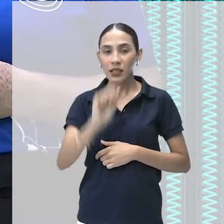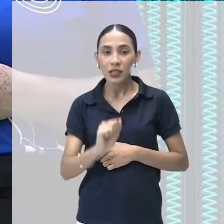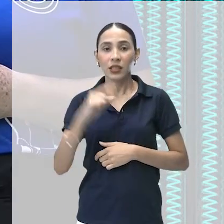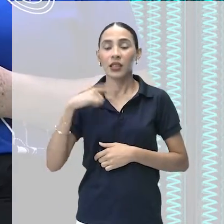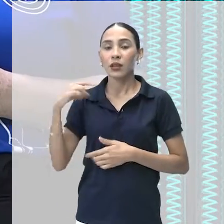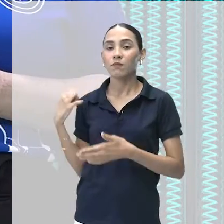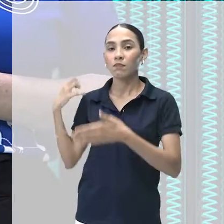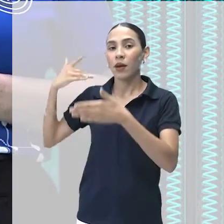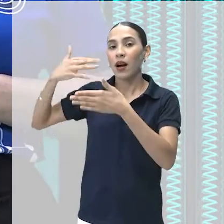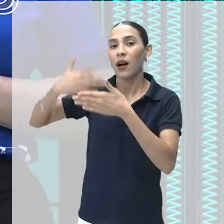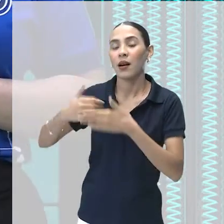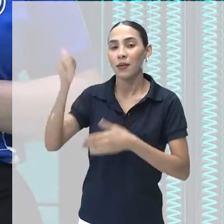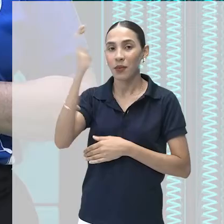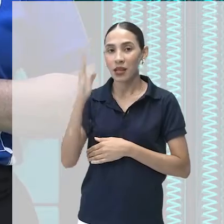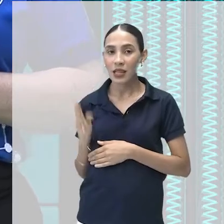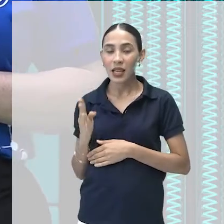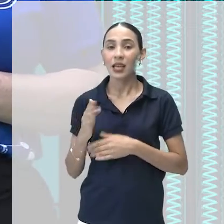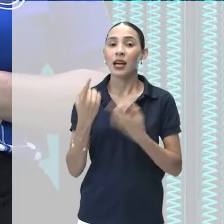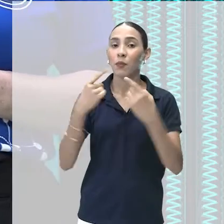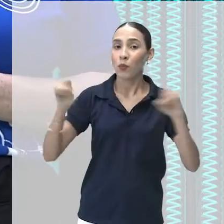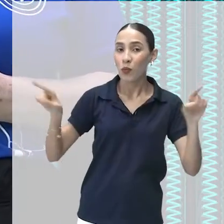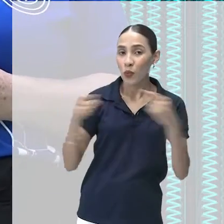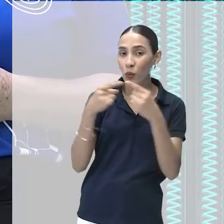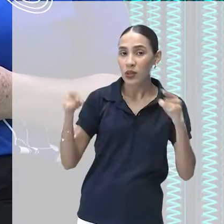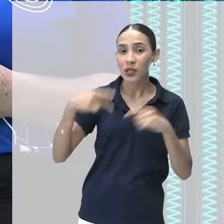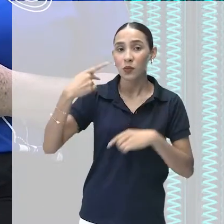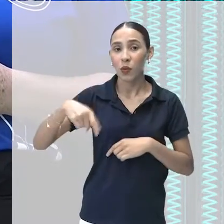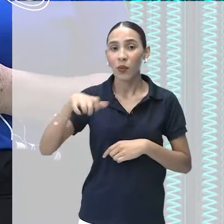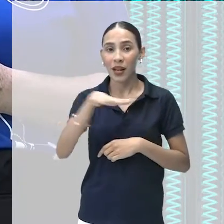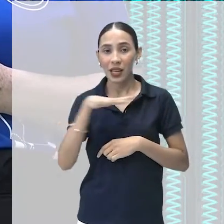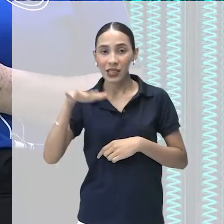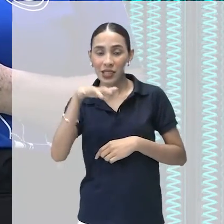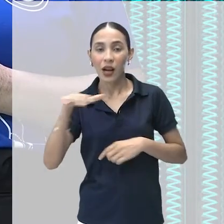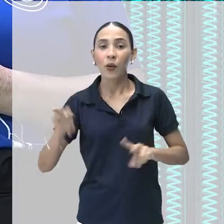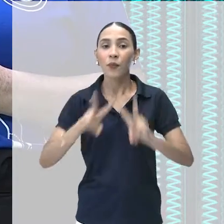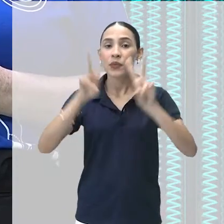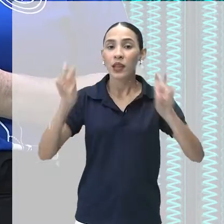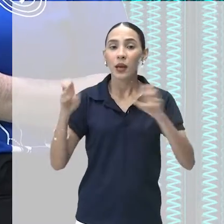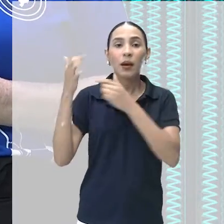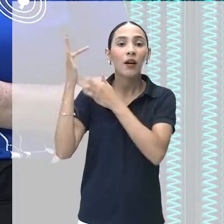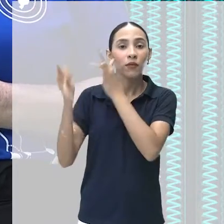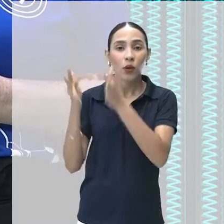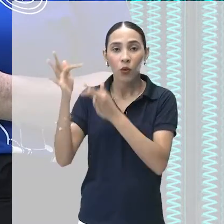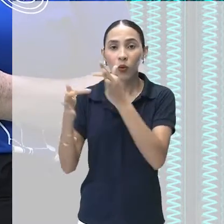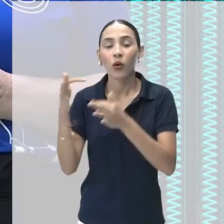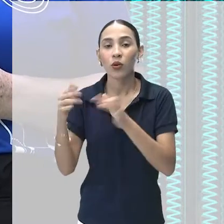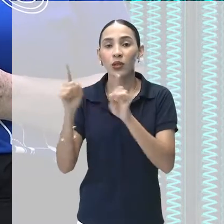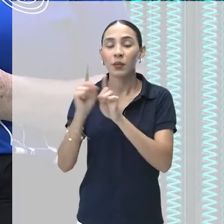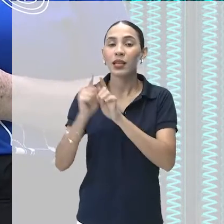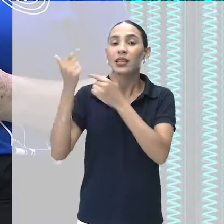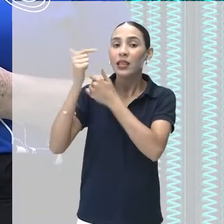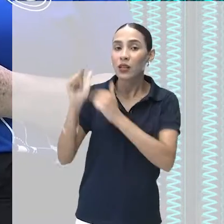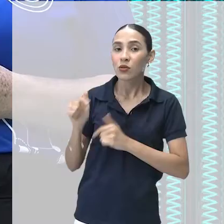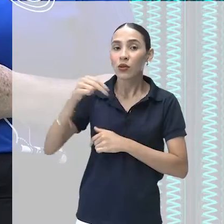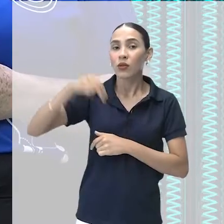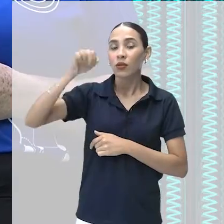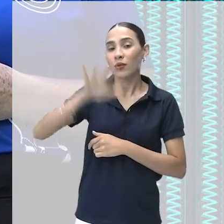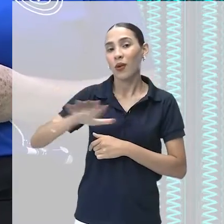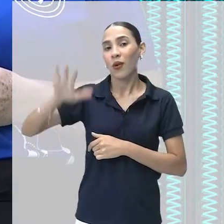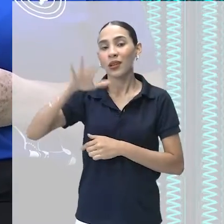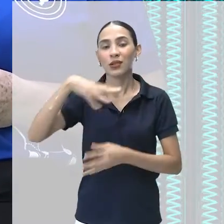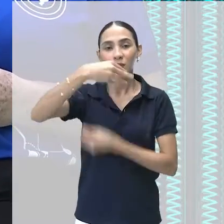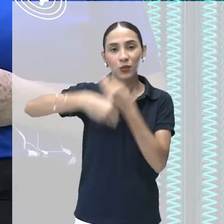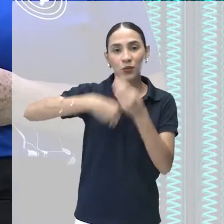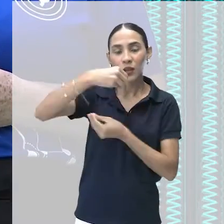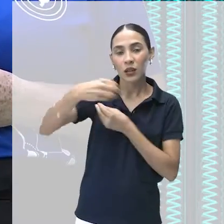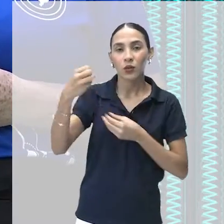brasileira, como ritmos regionais, temas folclóricos e tradições nordestinas, misturando-os com as